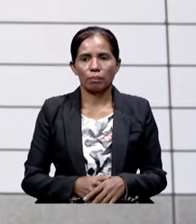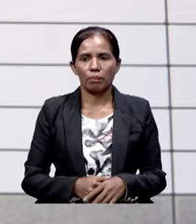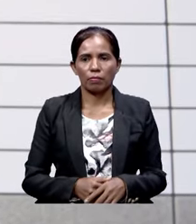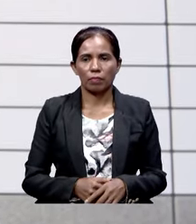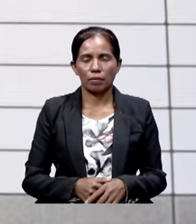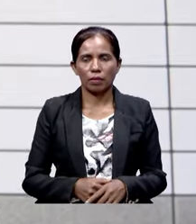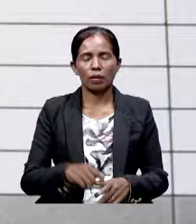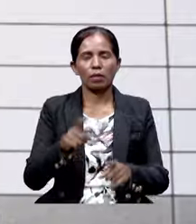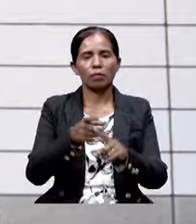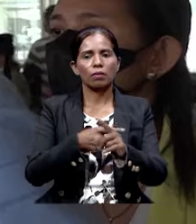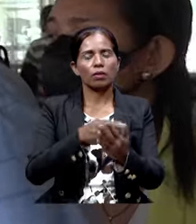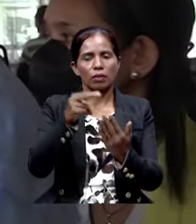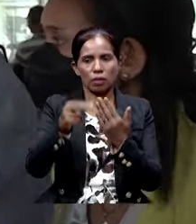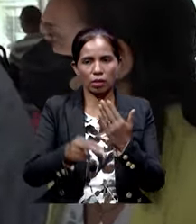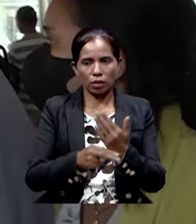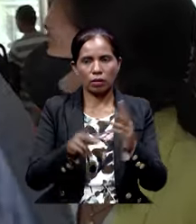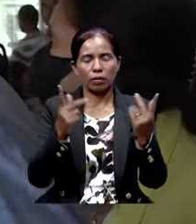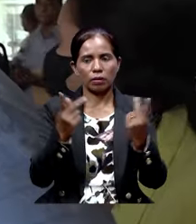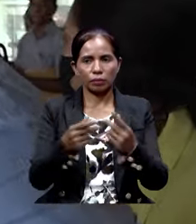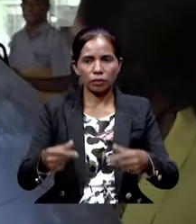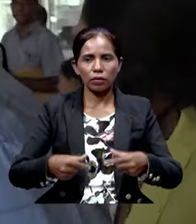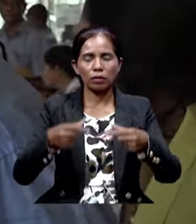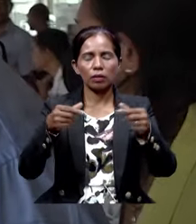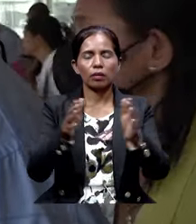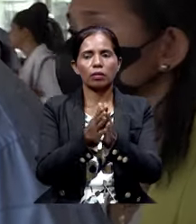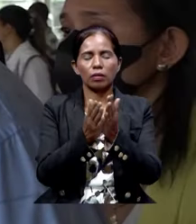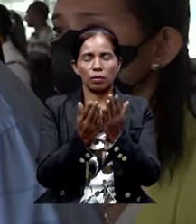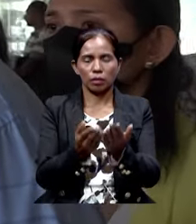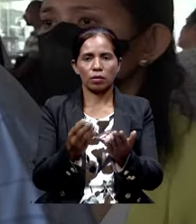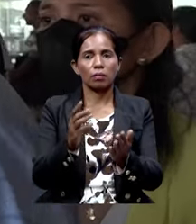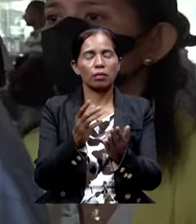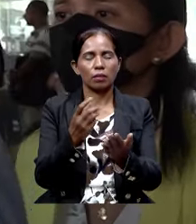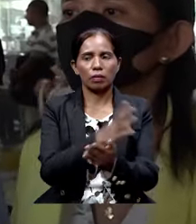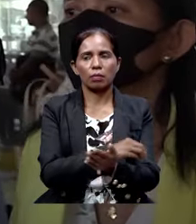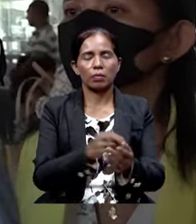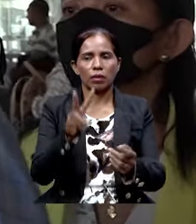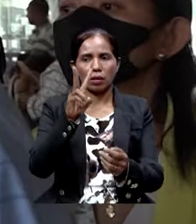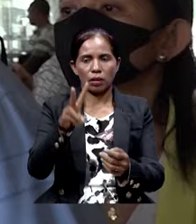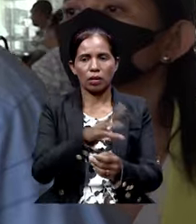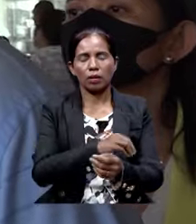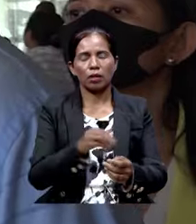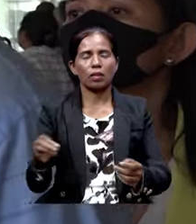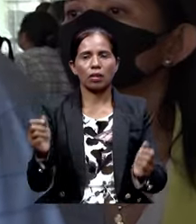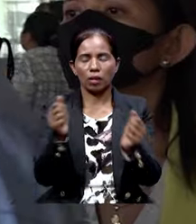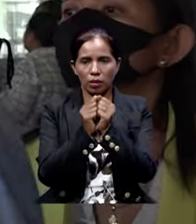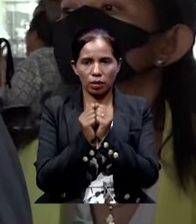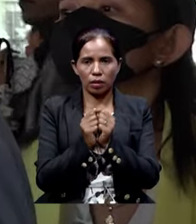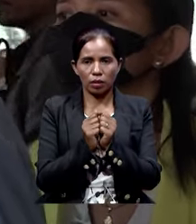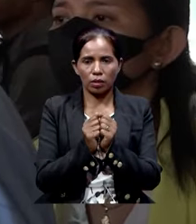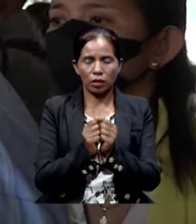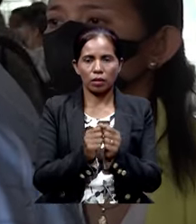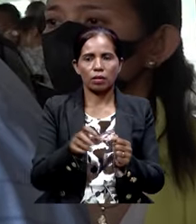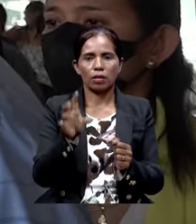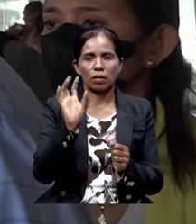Tirmai e fula novembro, empresa fornece tan carreneta passaporte fase de rua e a total hamutu